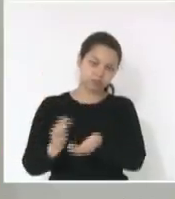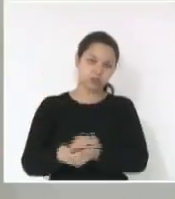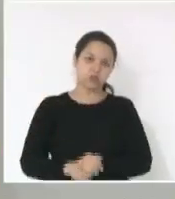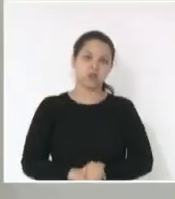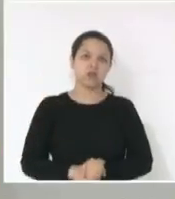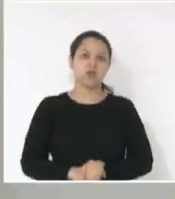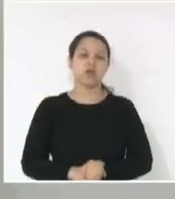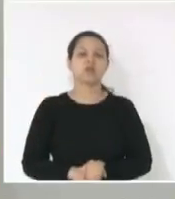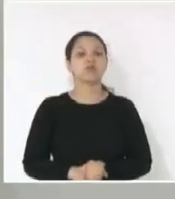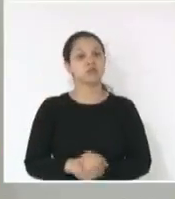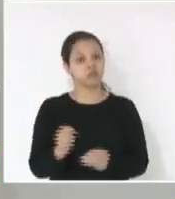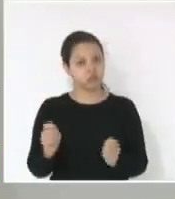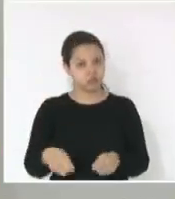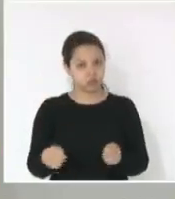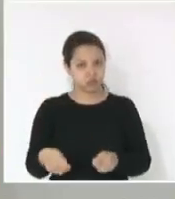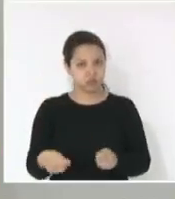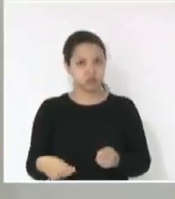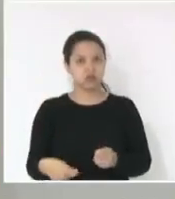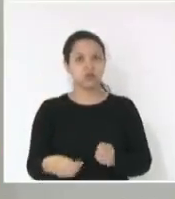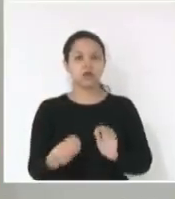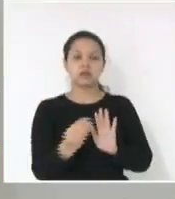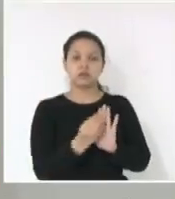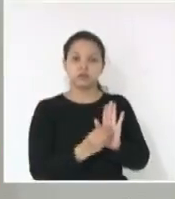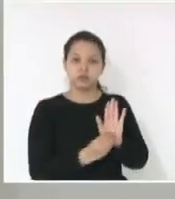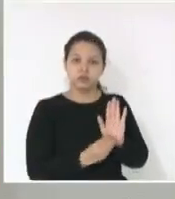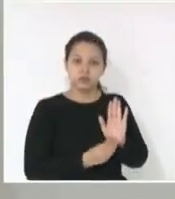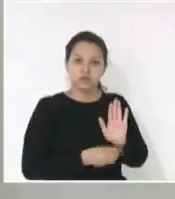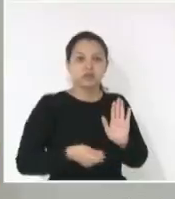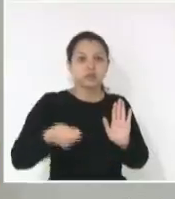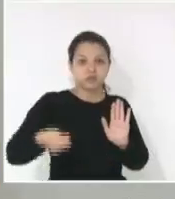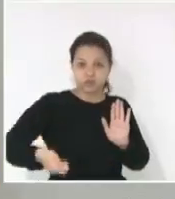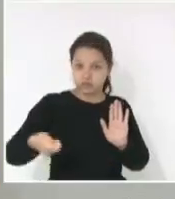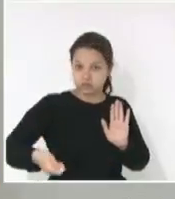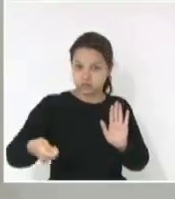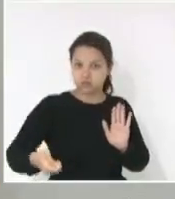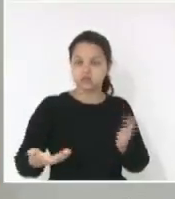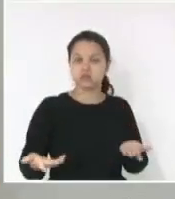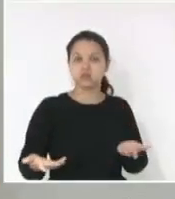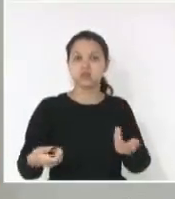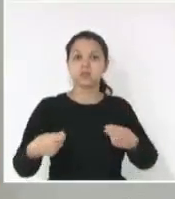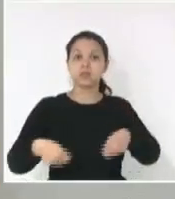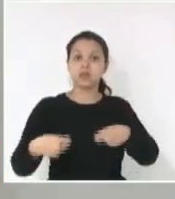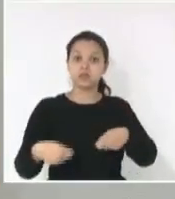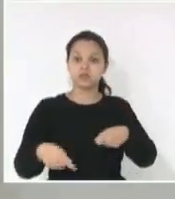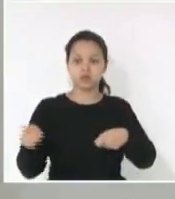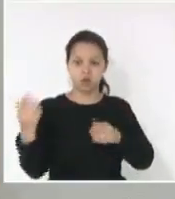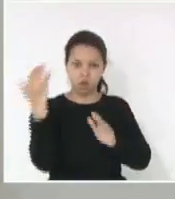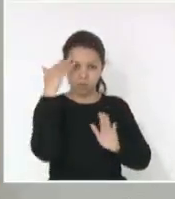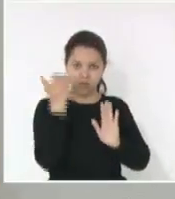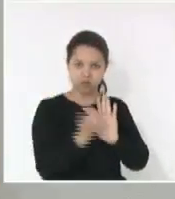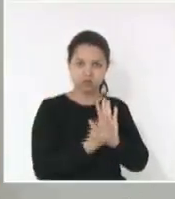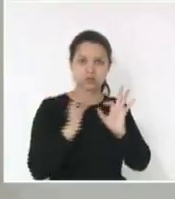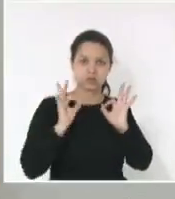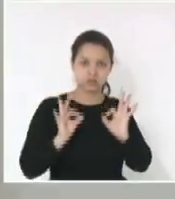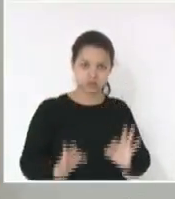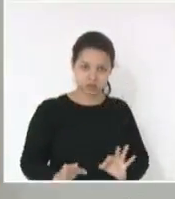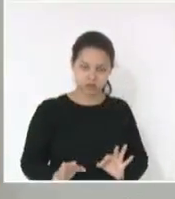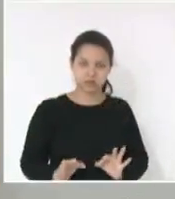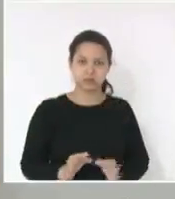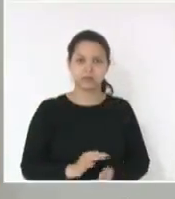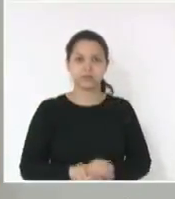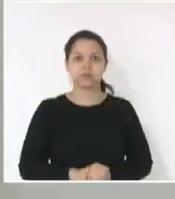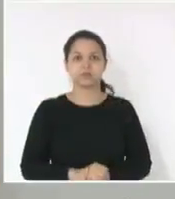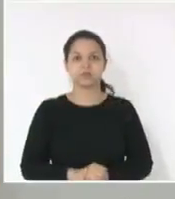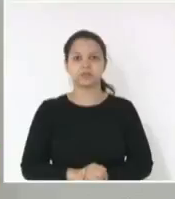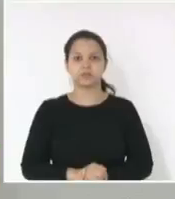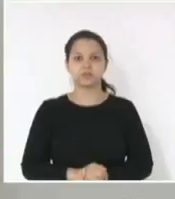também preenche, exige requisitos que, preenchidos o lapso